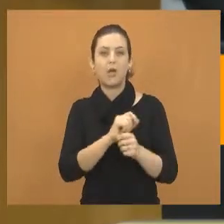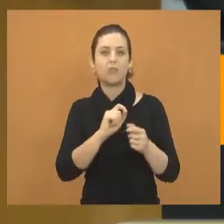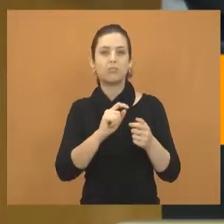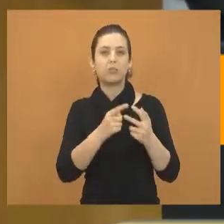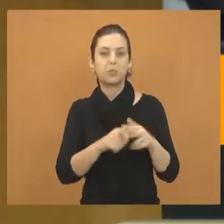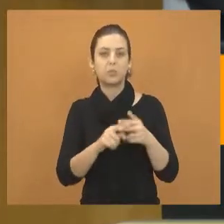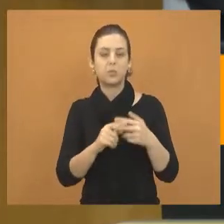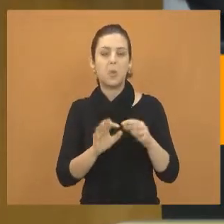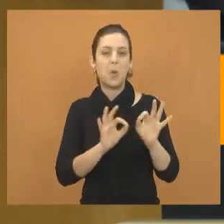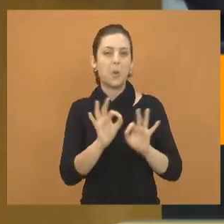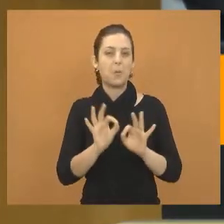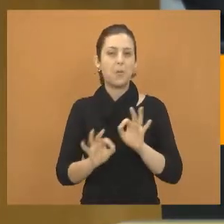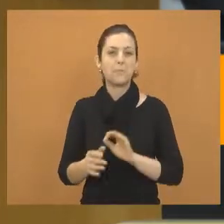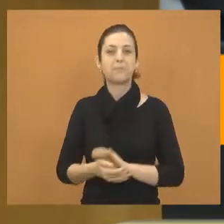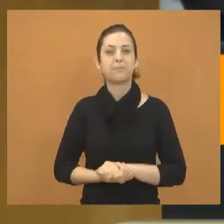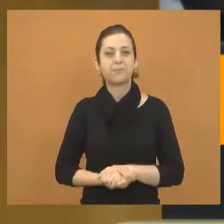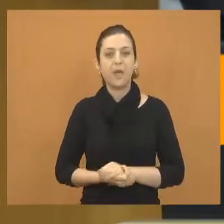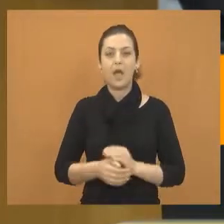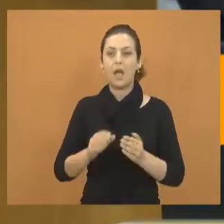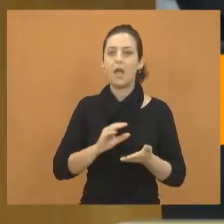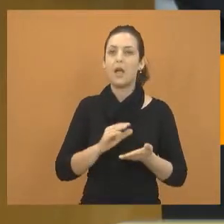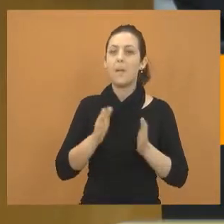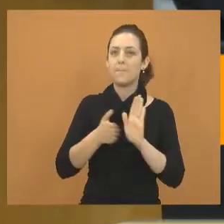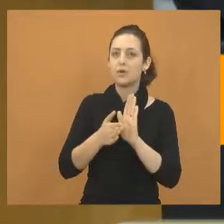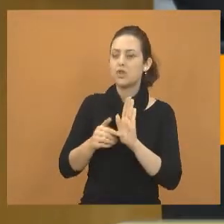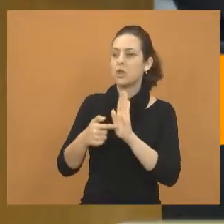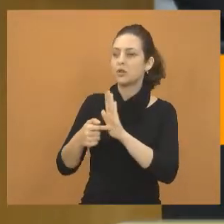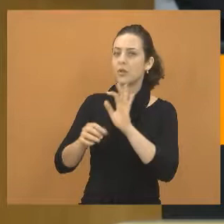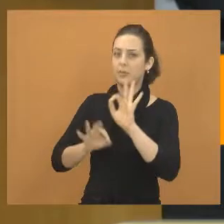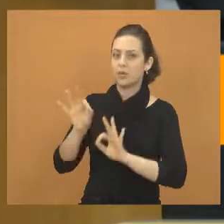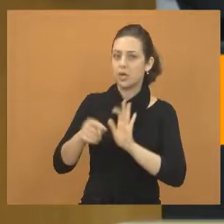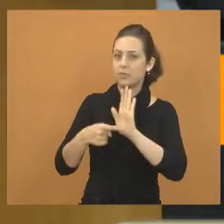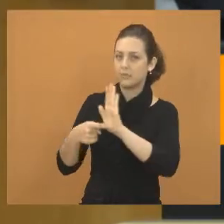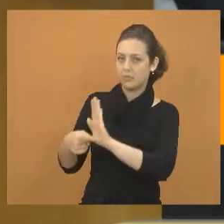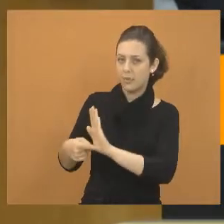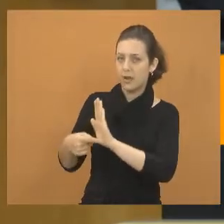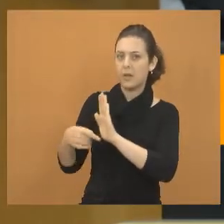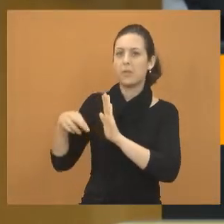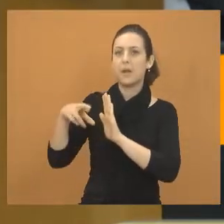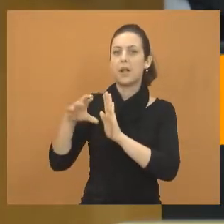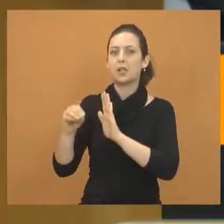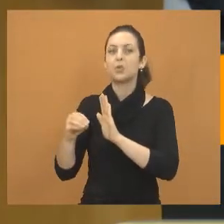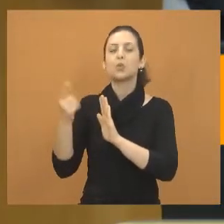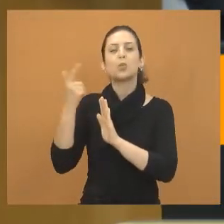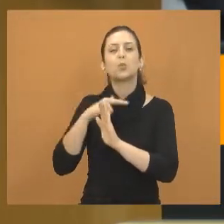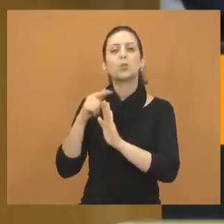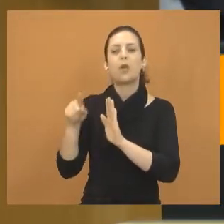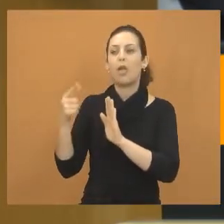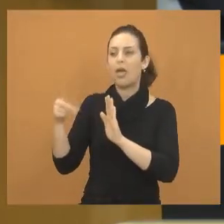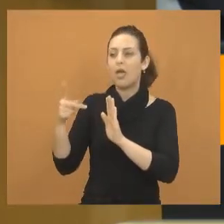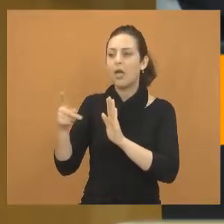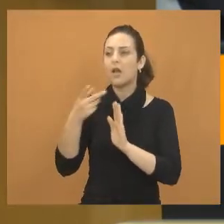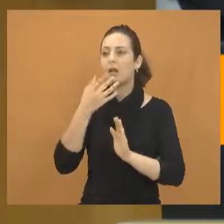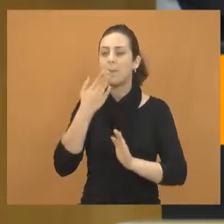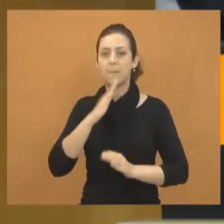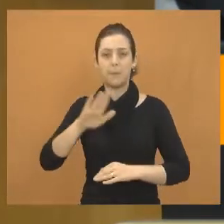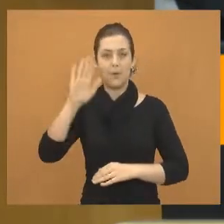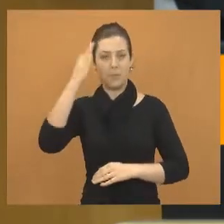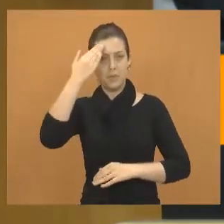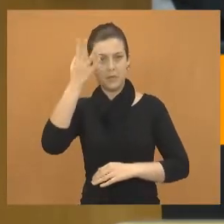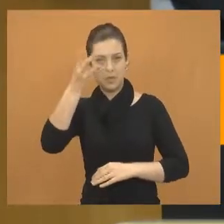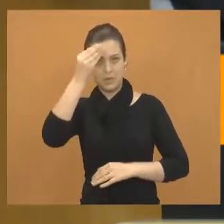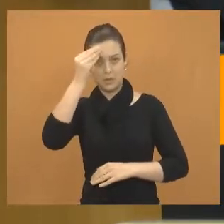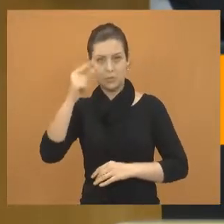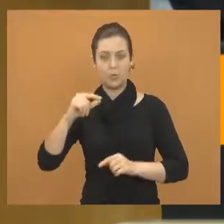Casa. Nós levamos esse projeto para o Márcio, um projeto feito pela Santa Casa, e conseguimos dele a palavra. Ele entendeu